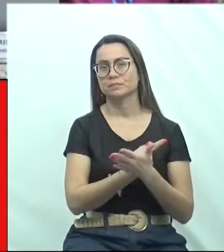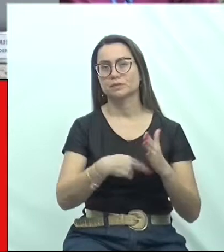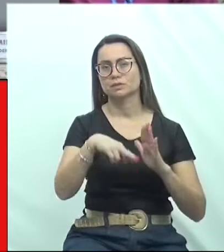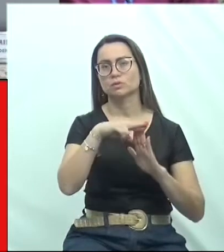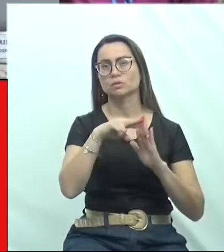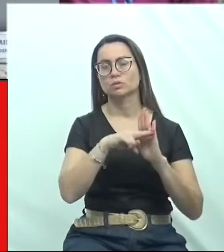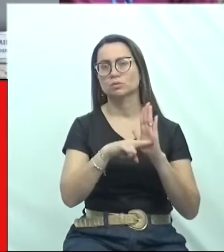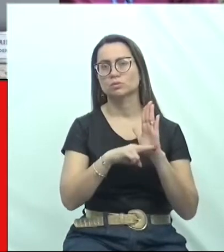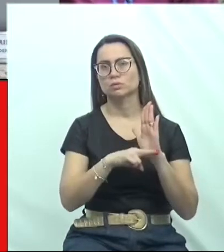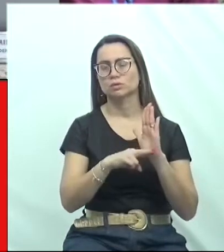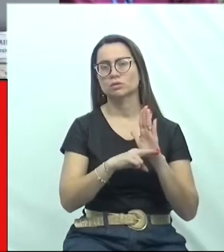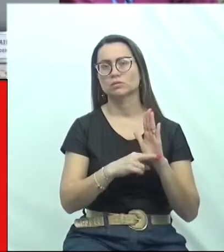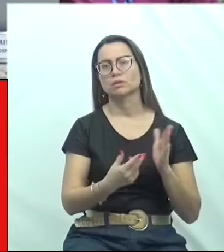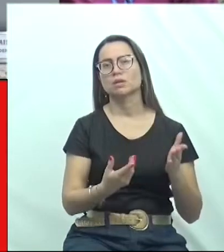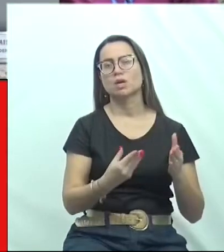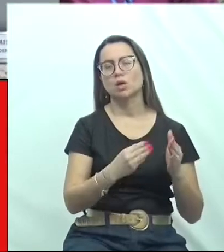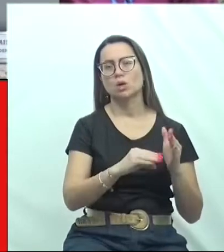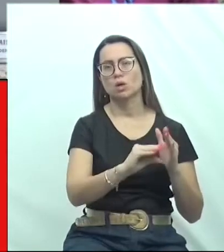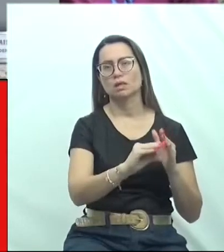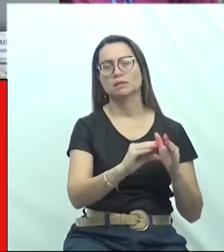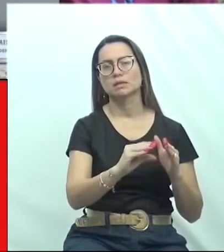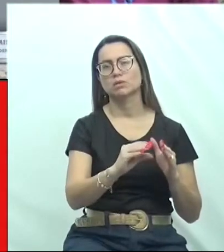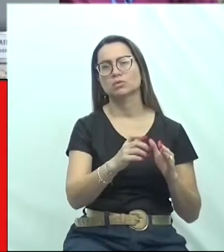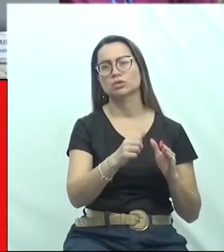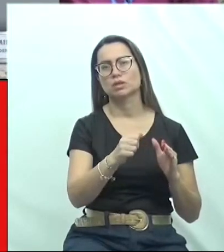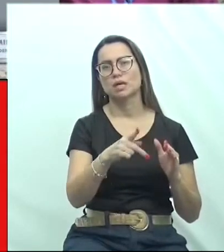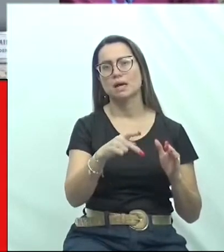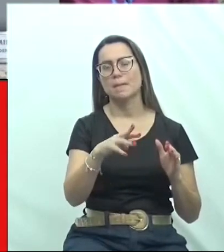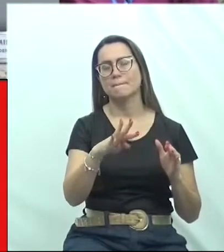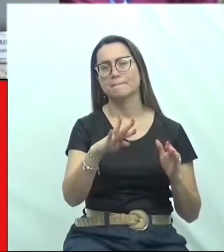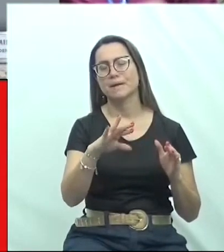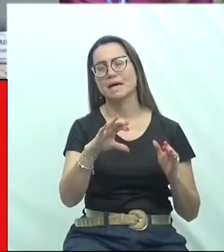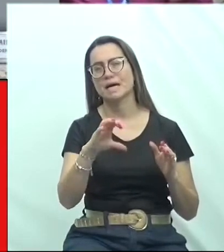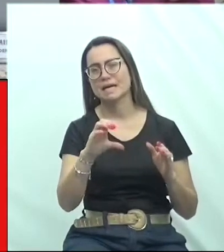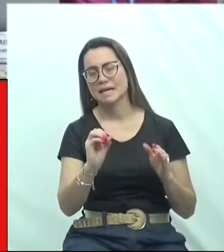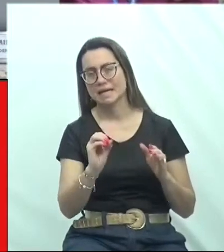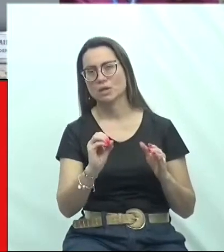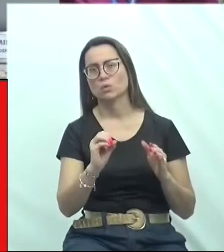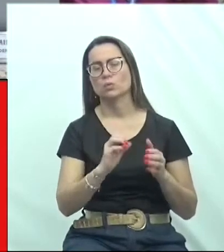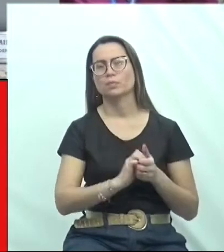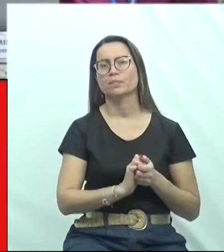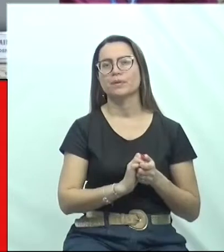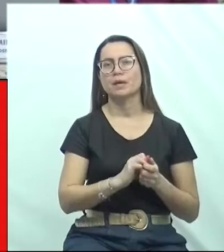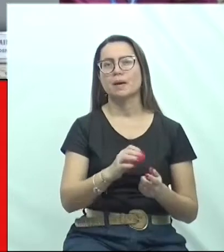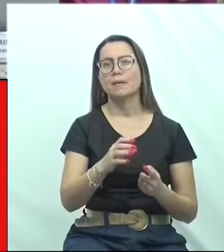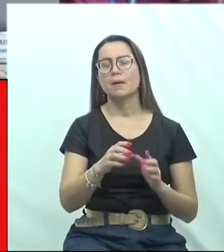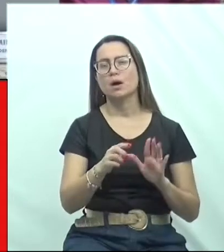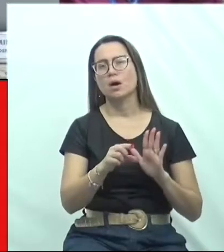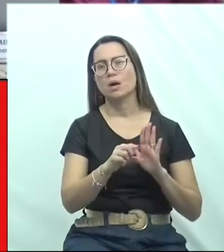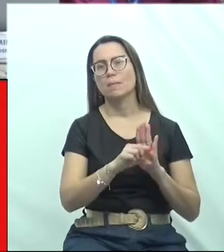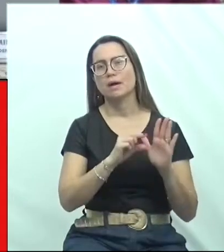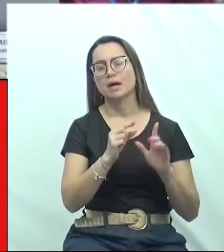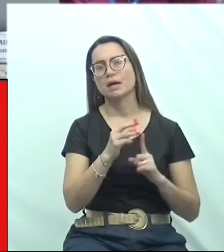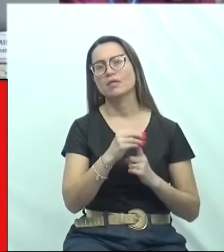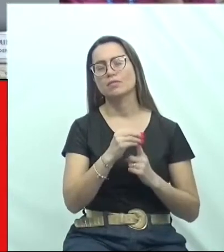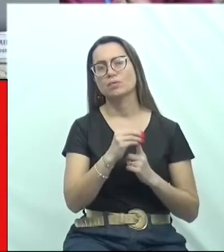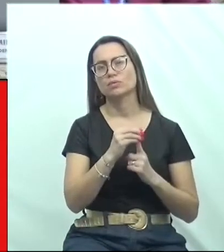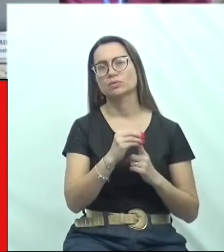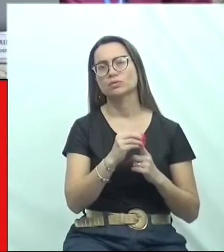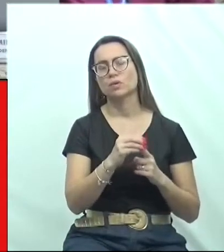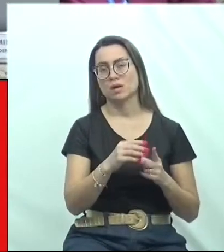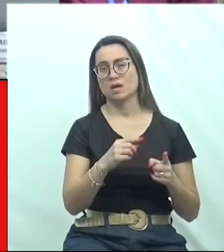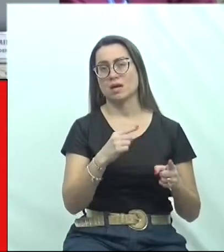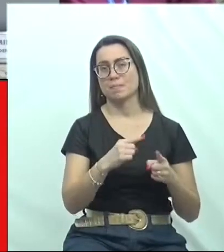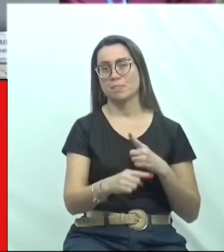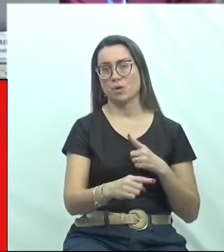ou supressores de ar antes do hidrômetro. Parágrafo único. É vedada a instalação de equipamento nas adjacências do